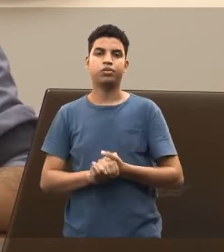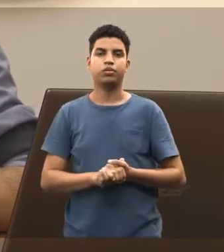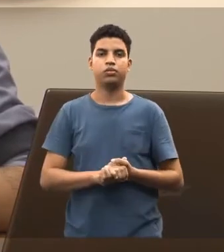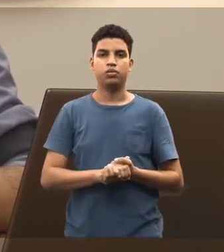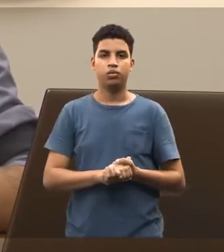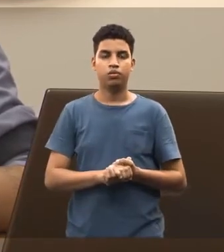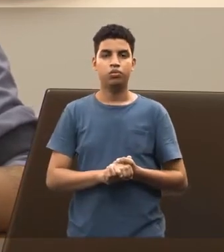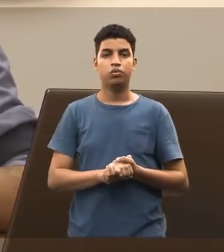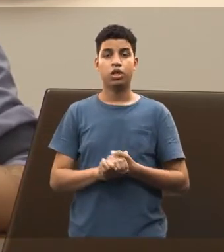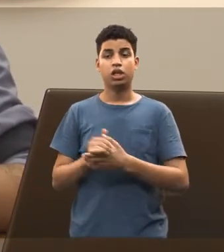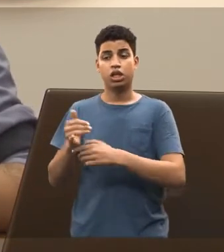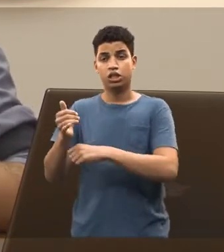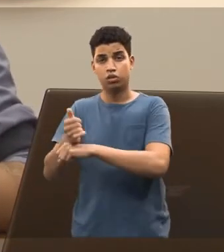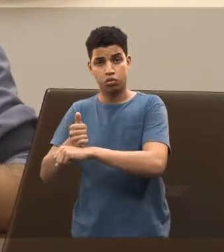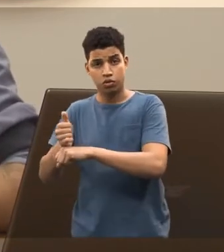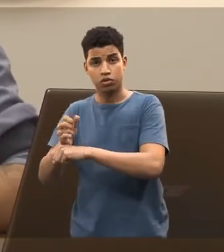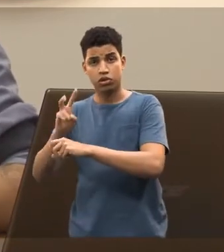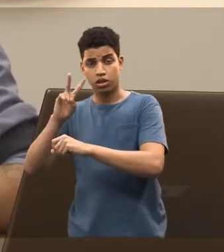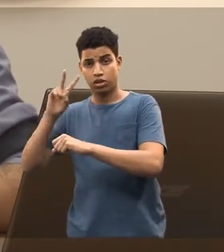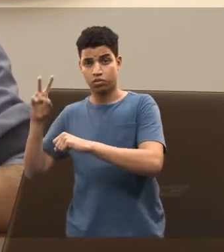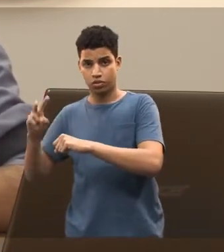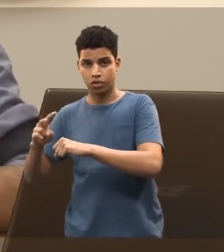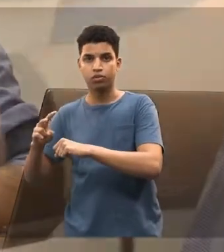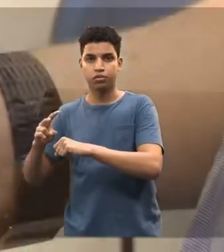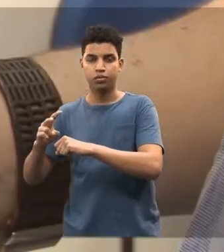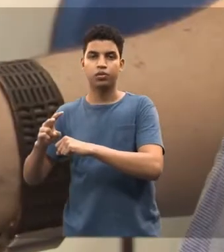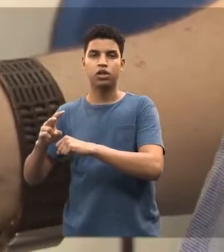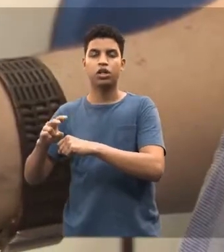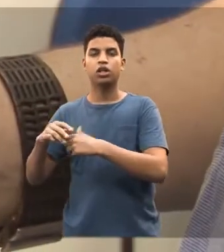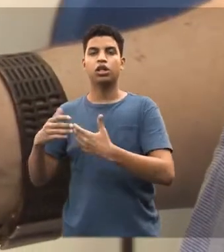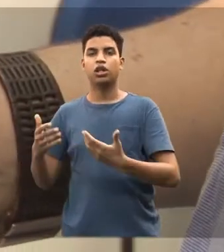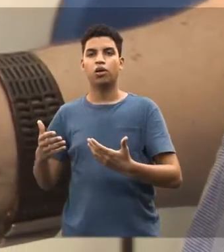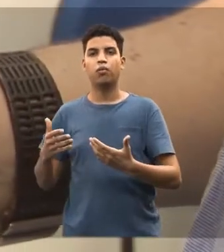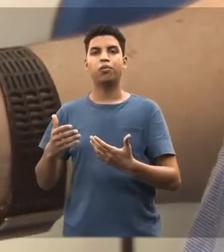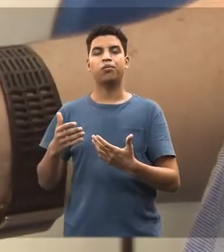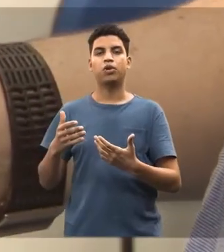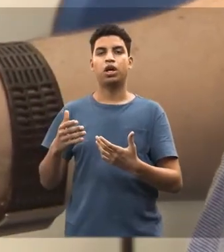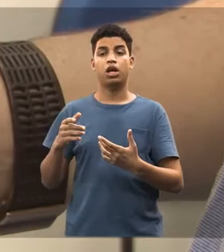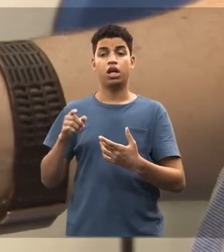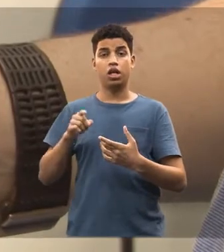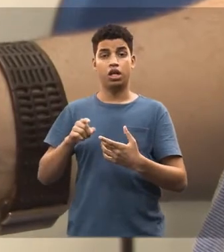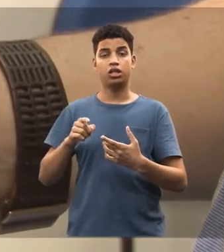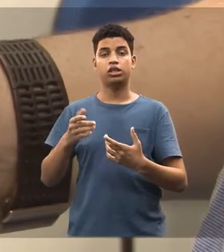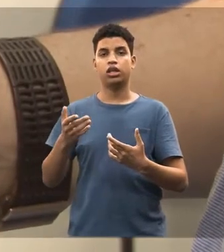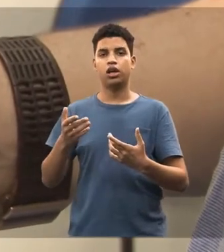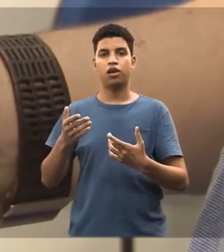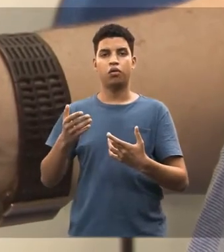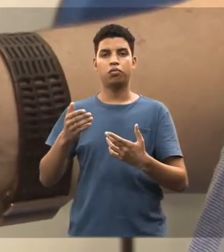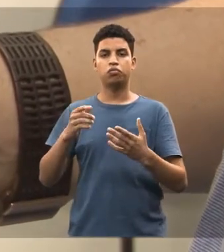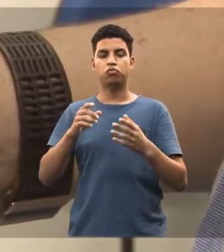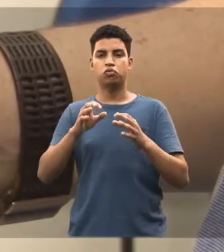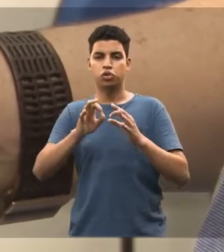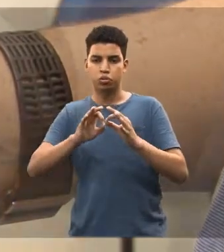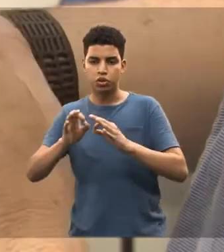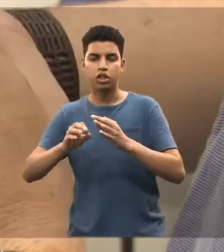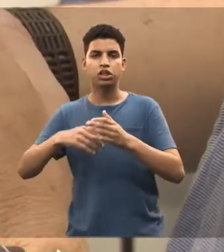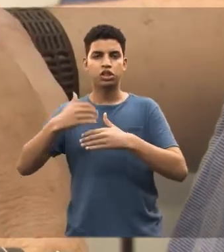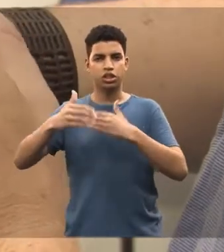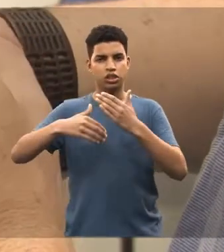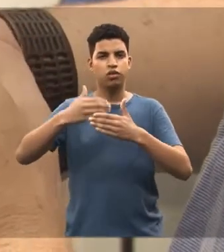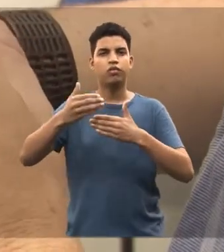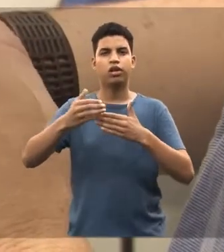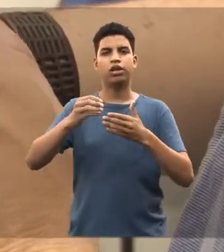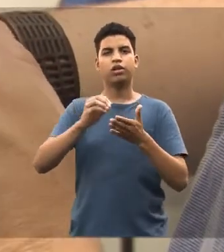trabalho, para ter o seu profissionalismo reconhecido, né? Então, esse é um dos grandes projetos que a